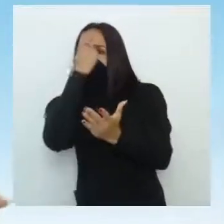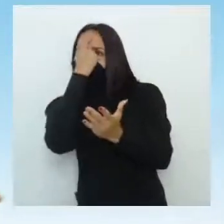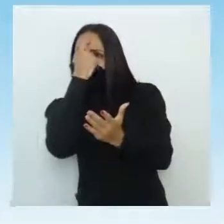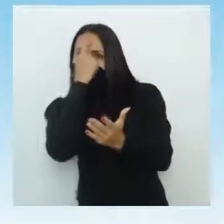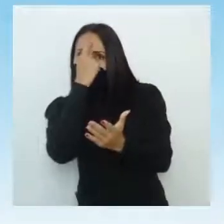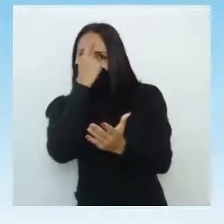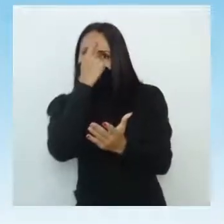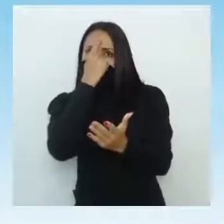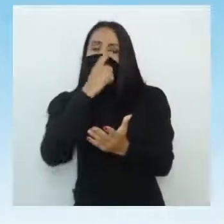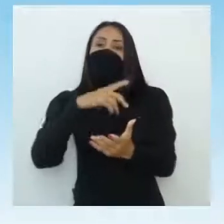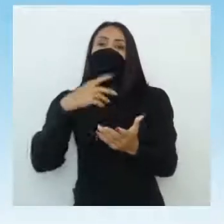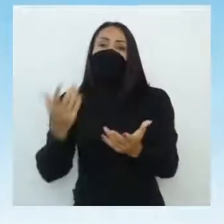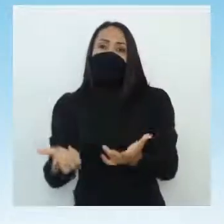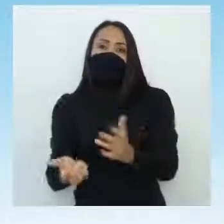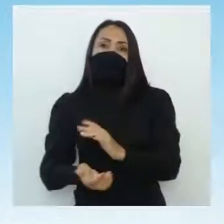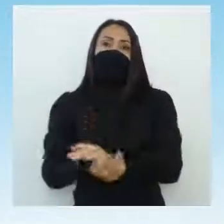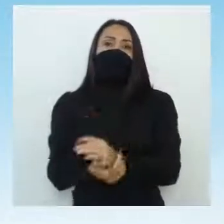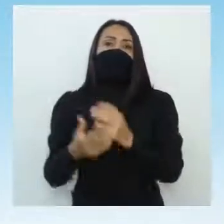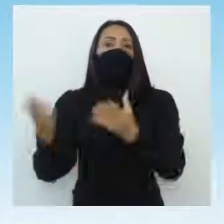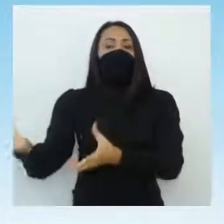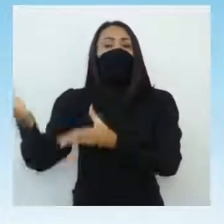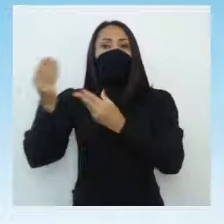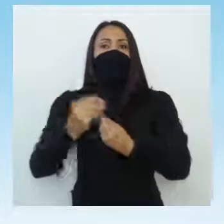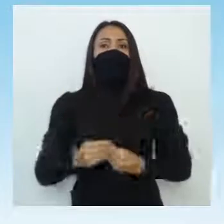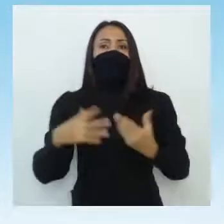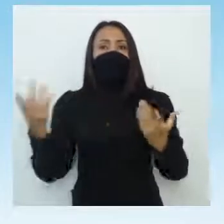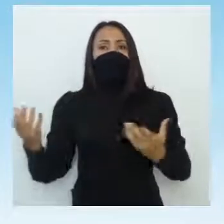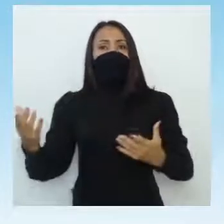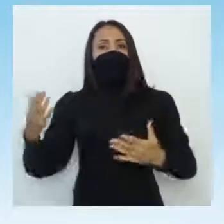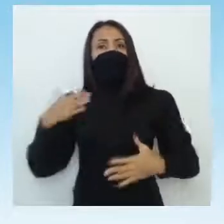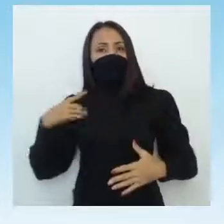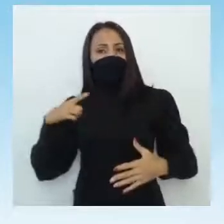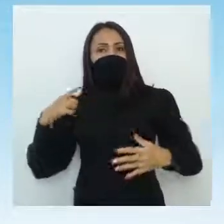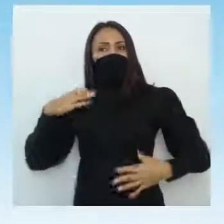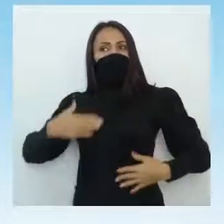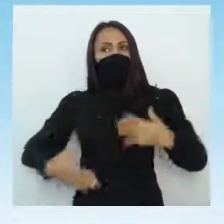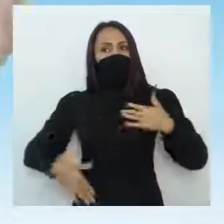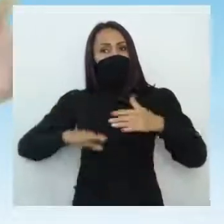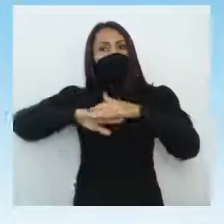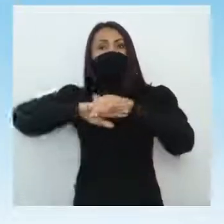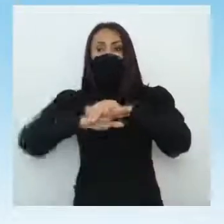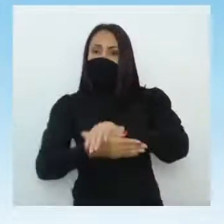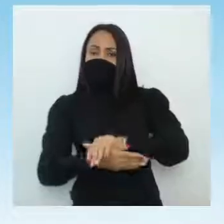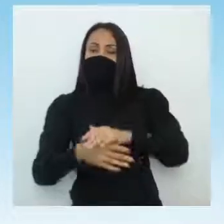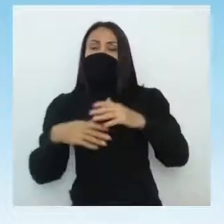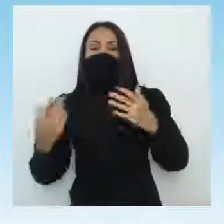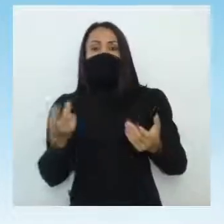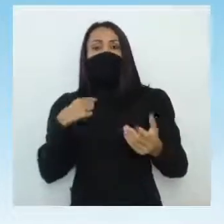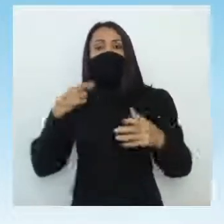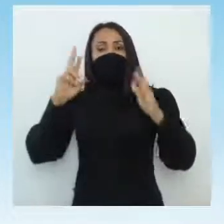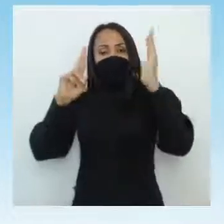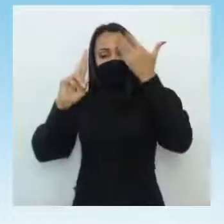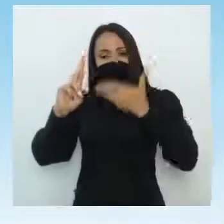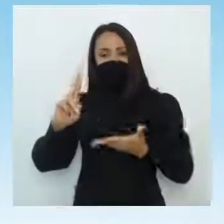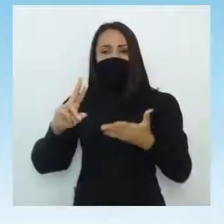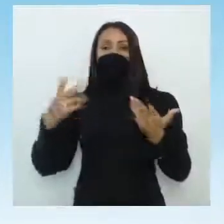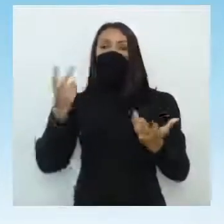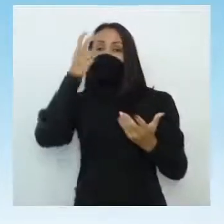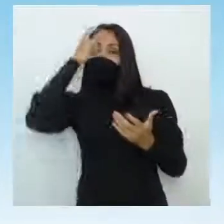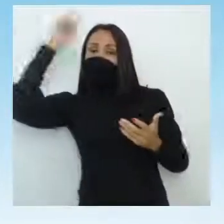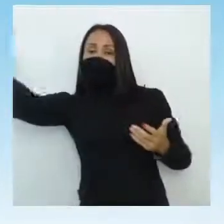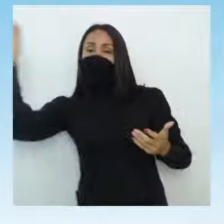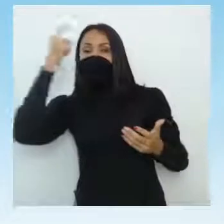a cidadania indiana e ela se veste com um hábito que faz referência à cultura indiana. Então houve